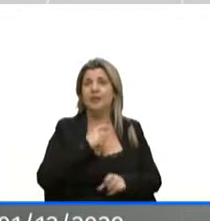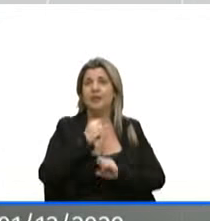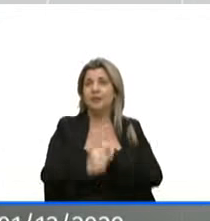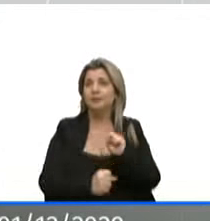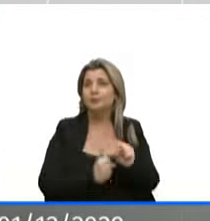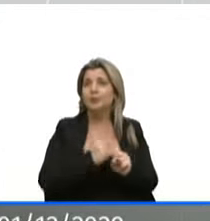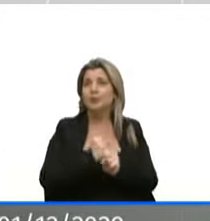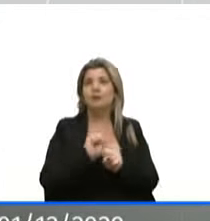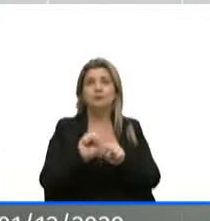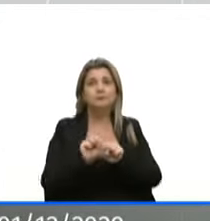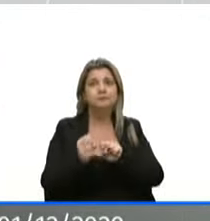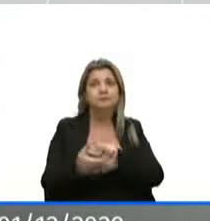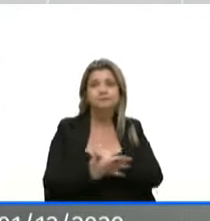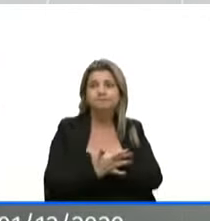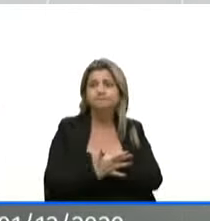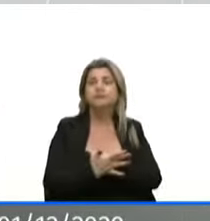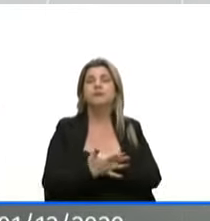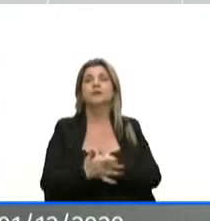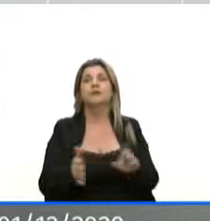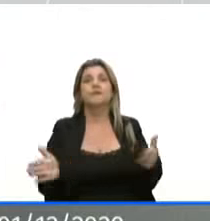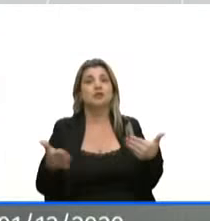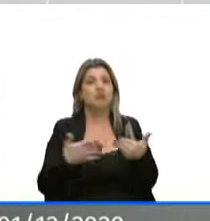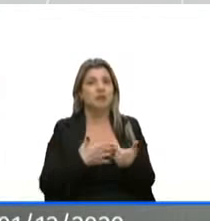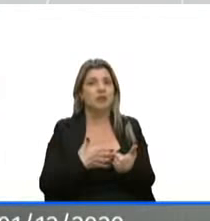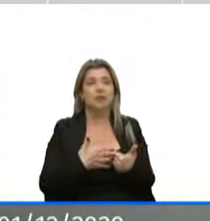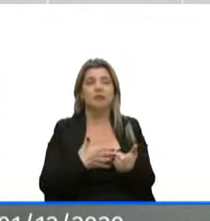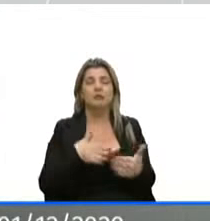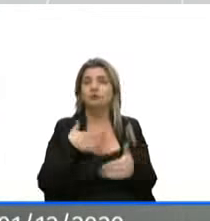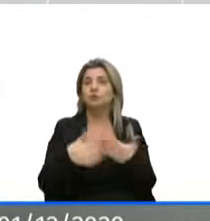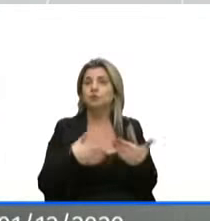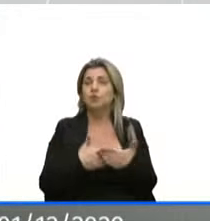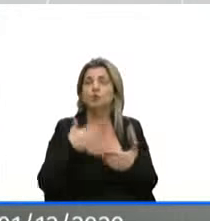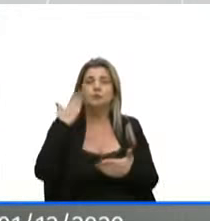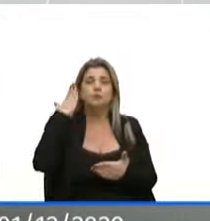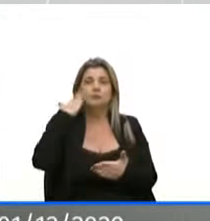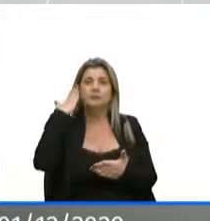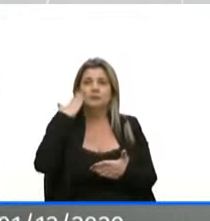durante praticamente esse ano inteiro fechados. Todo mundo sabe,